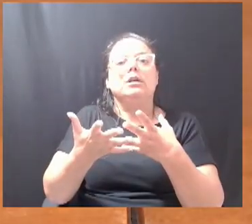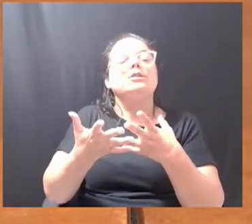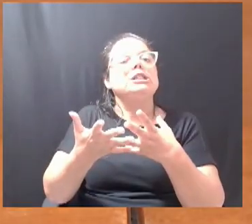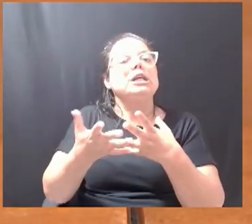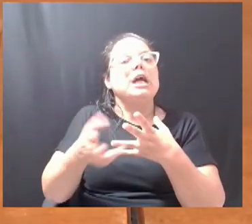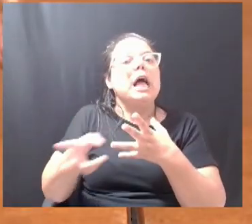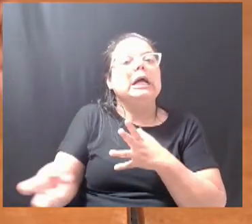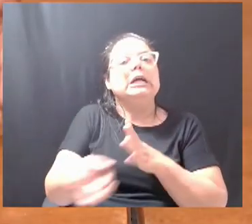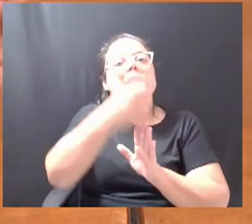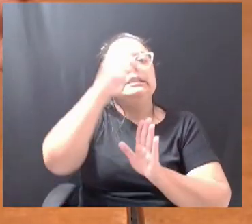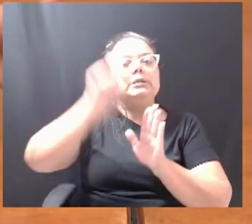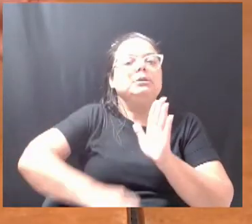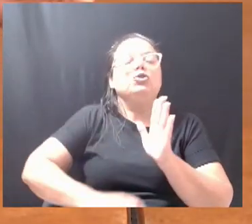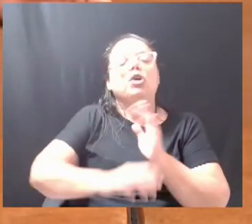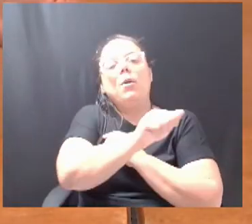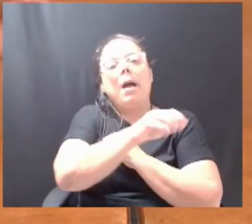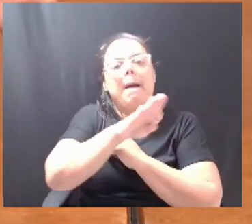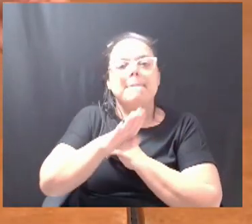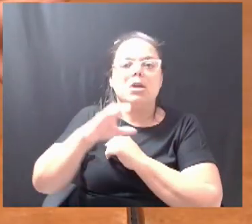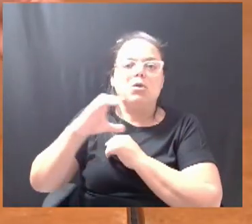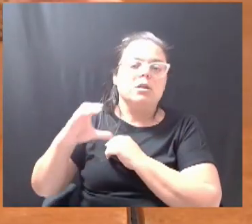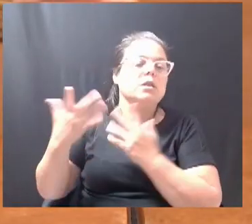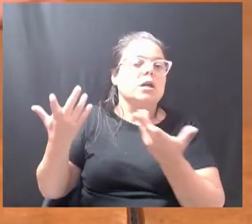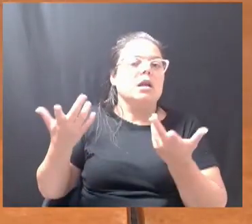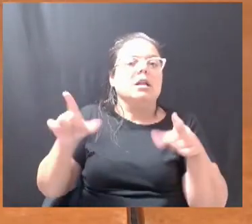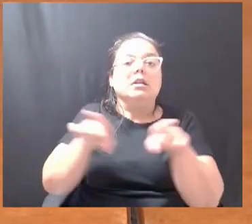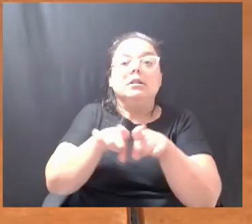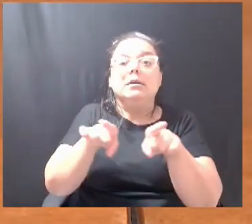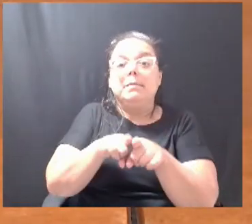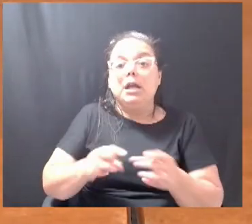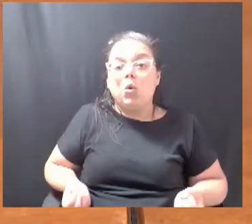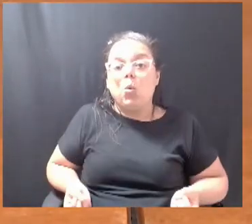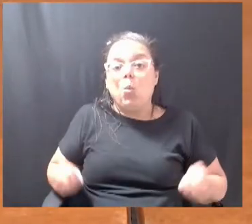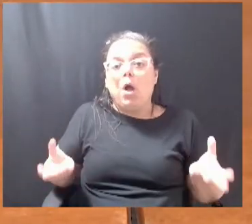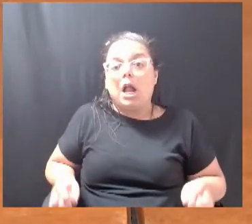C. O gasto público